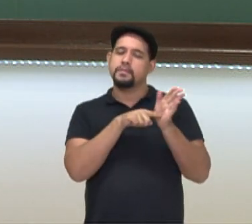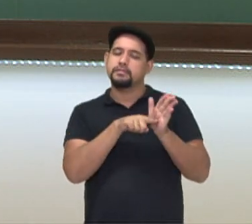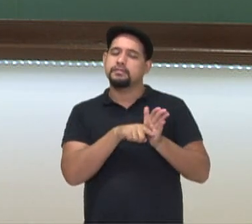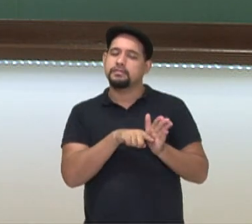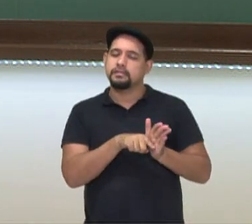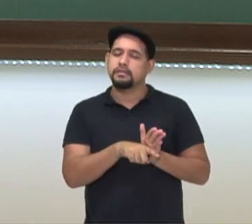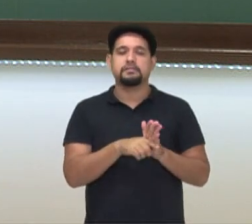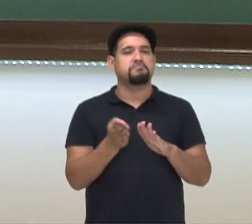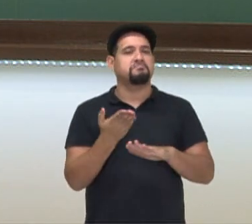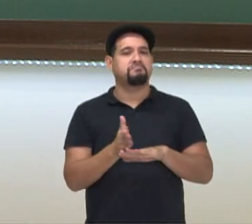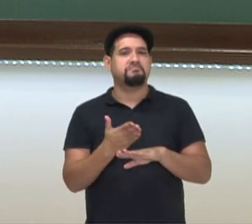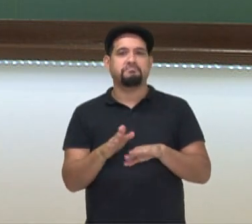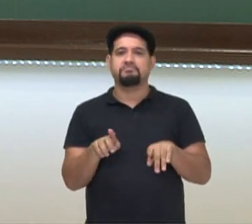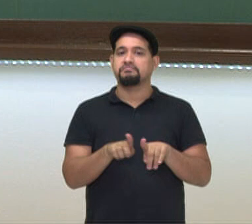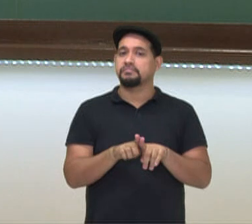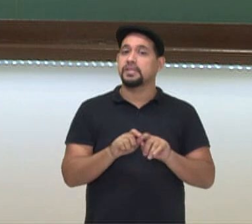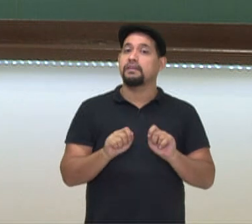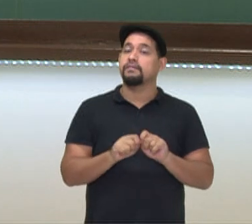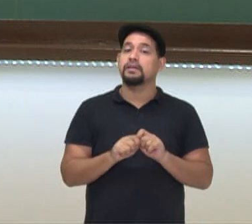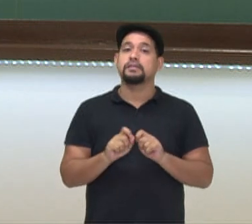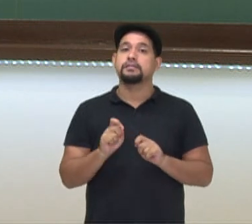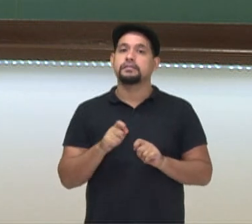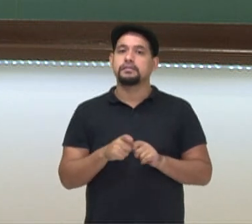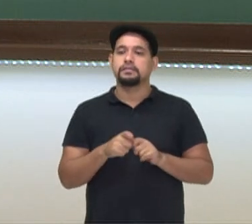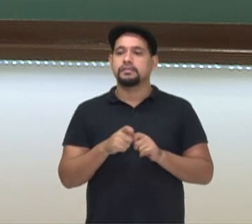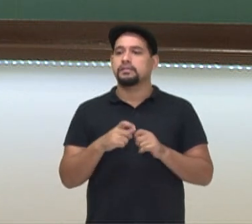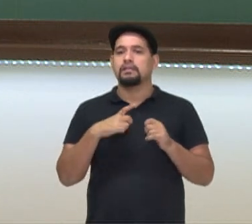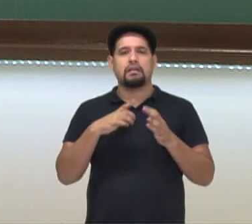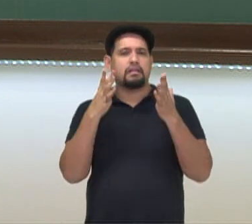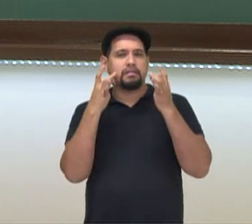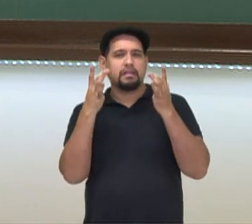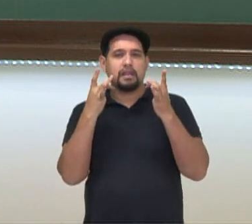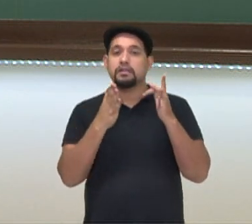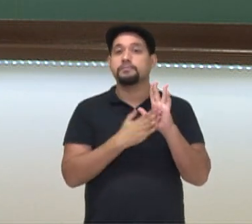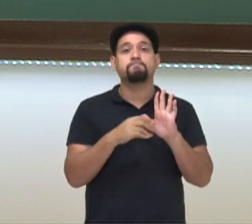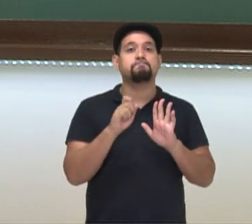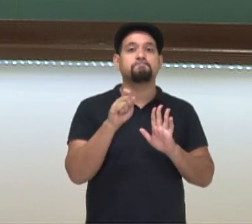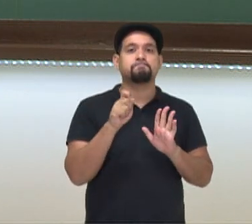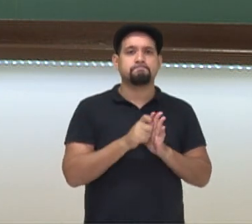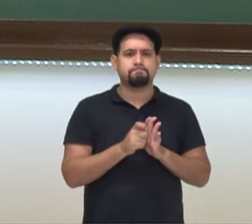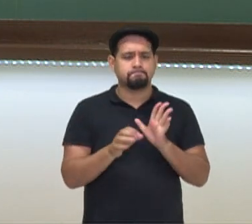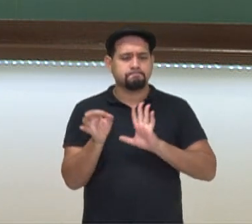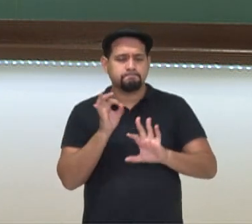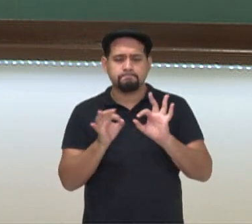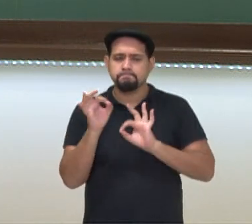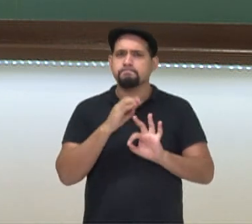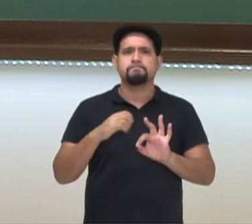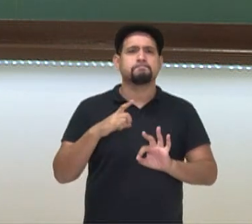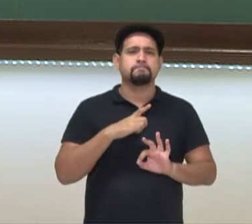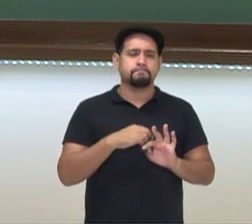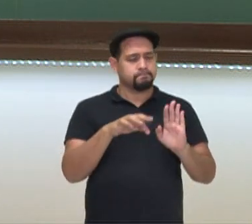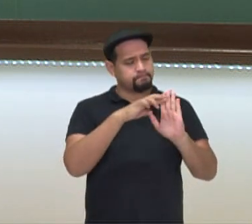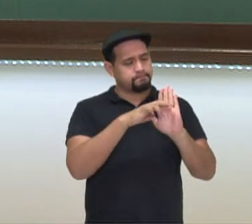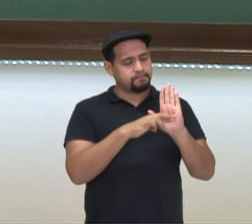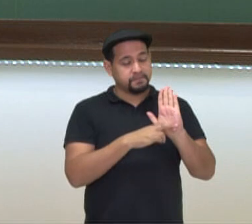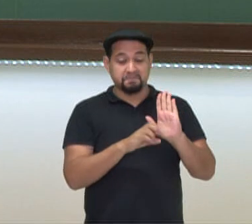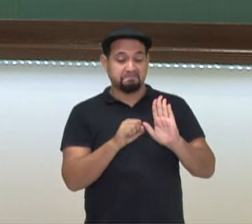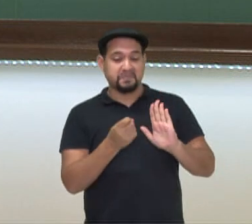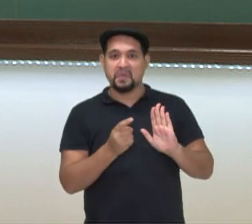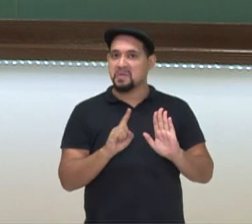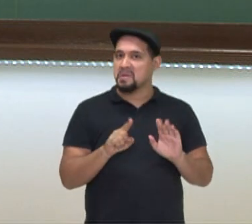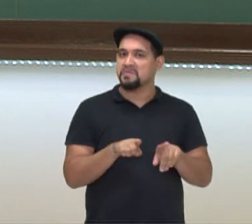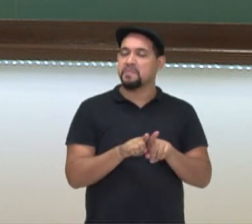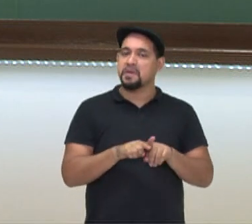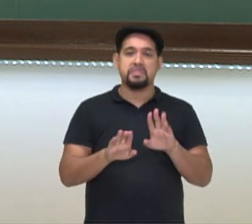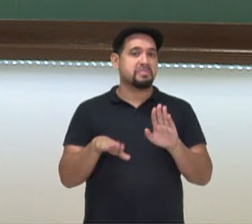para treino, né? Ele pode também ter espetáculos que propõem a improvisação, tendo ali seu roteiro ou não, dependendo